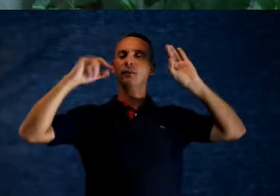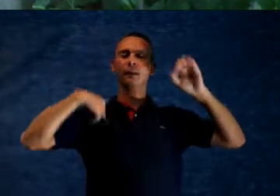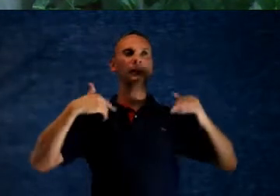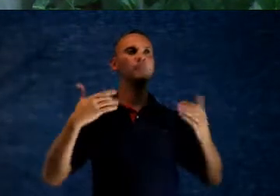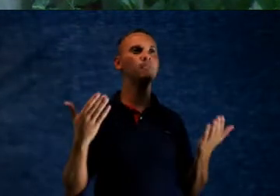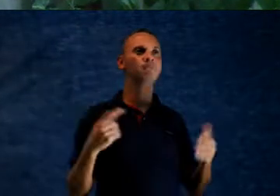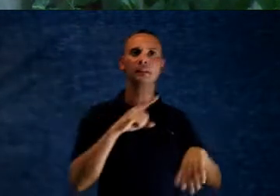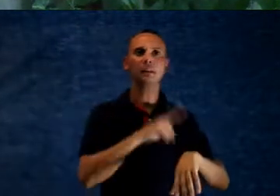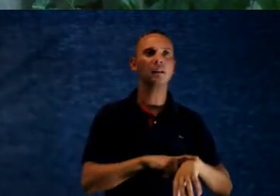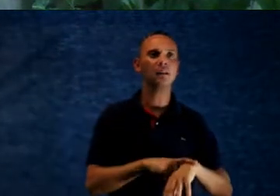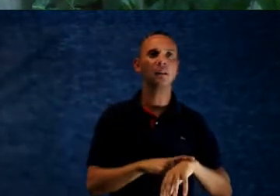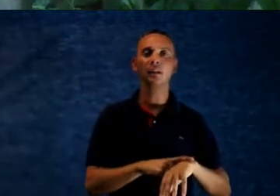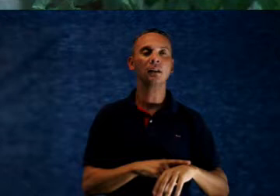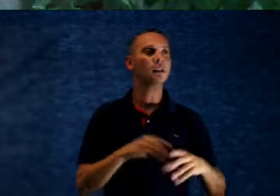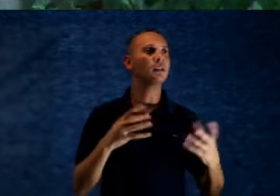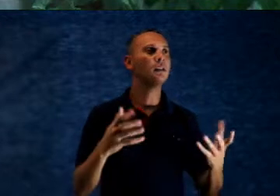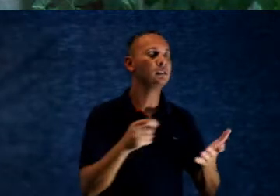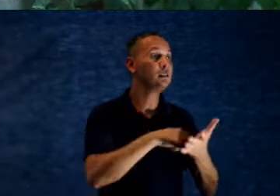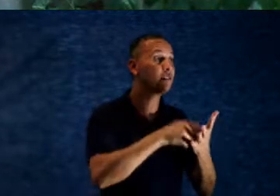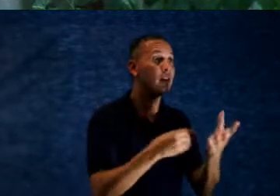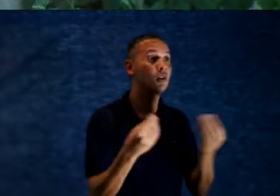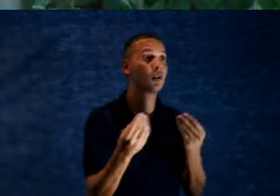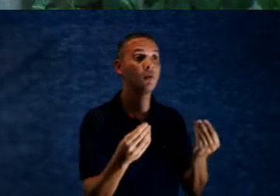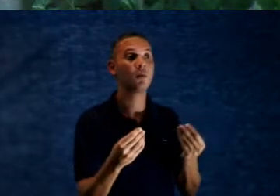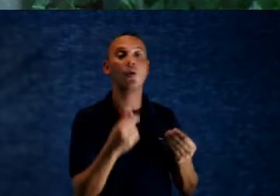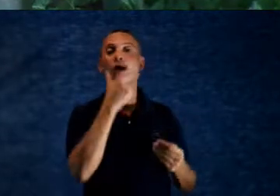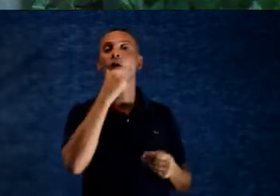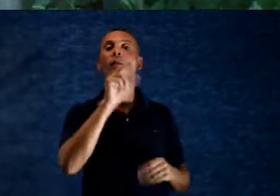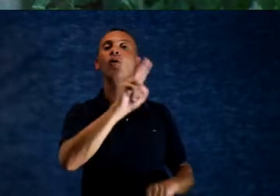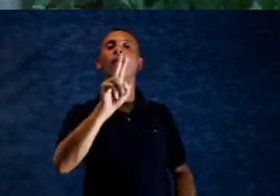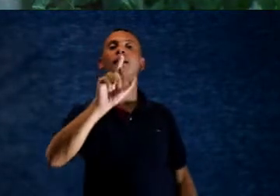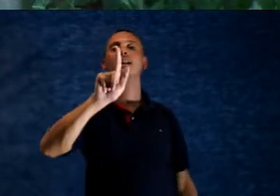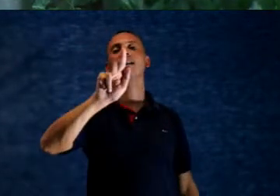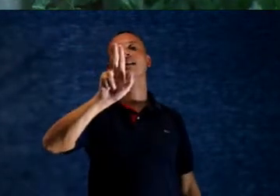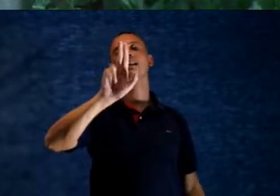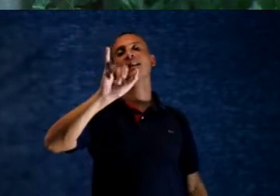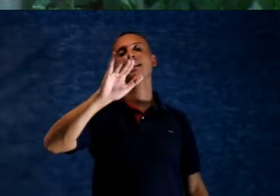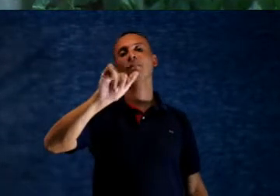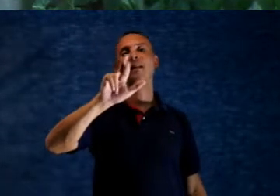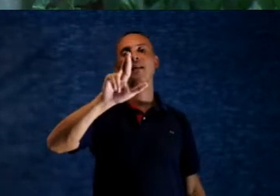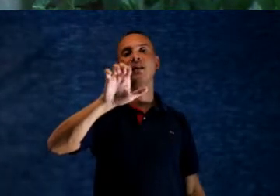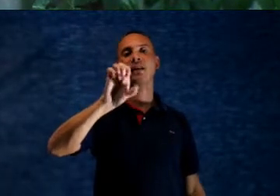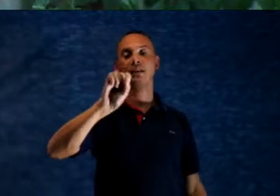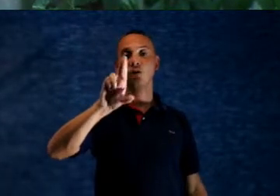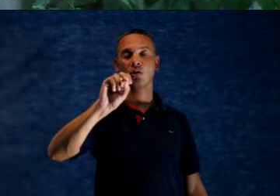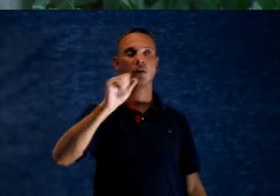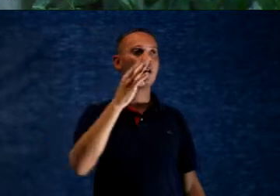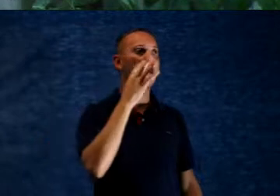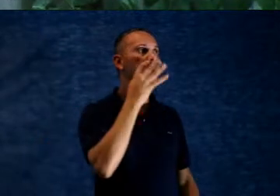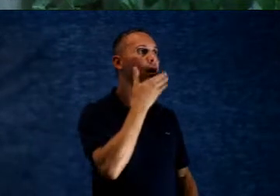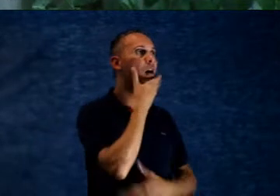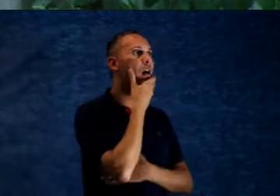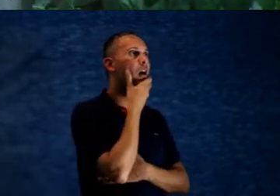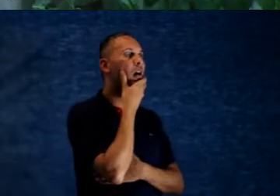especializados quando me deparei com um monstro da arte de escrever, Guimarães Rosa. E um